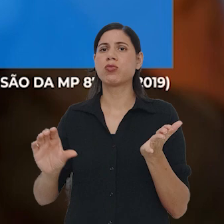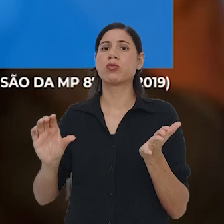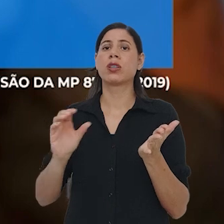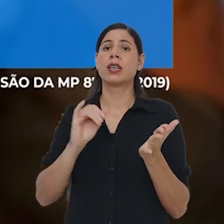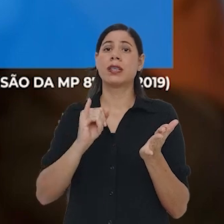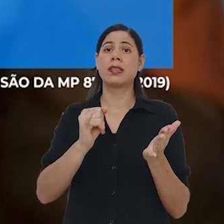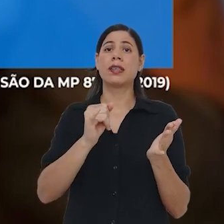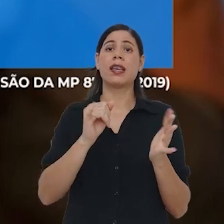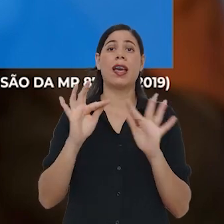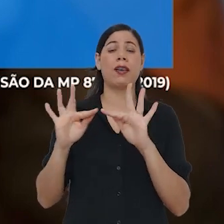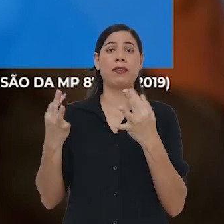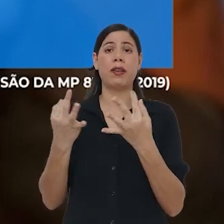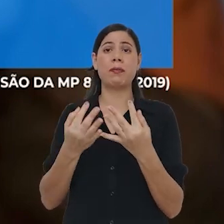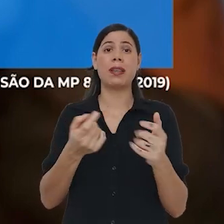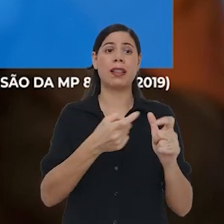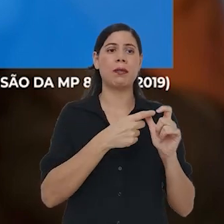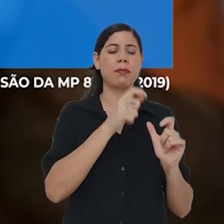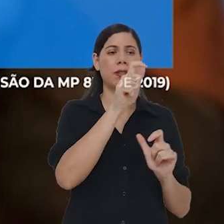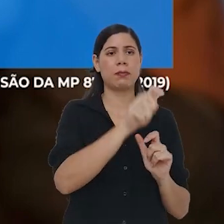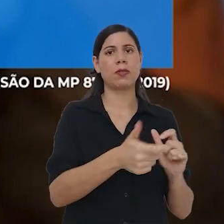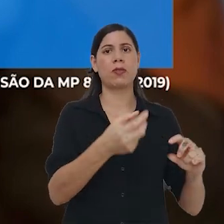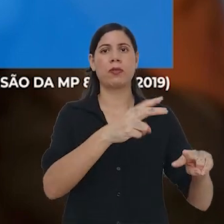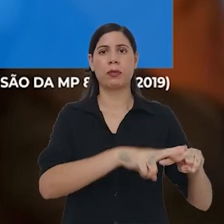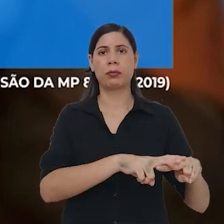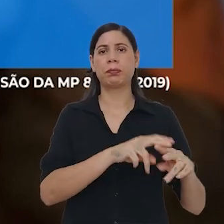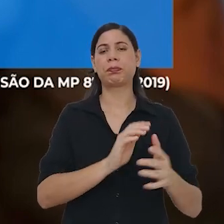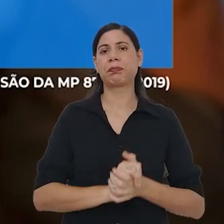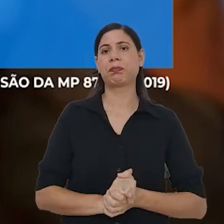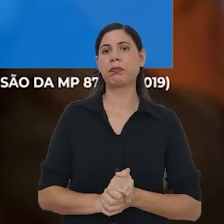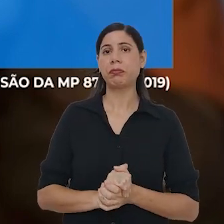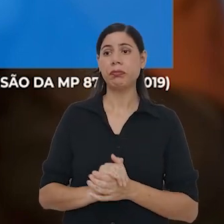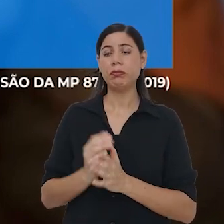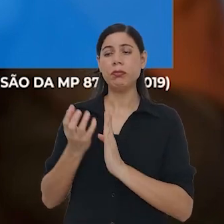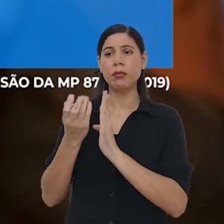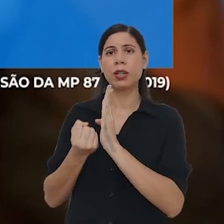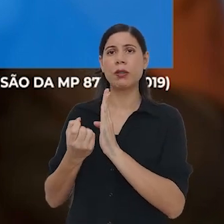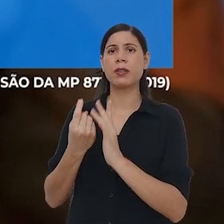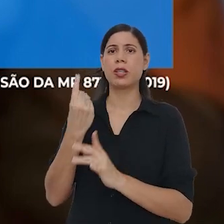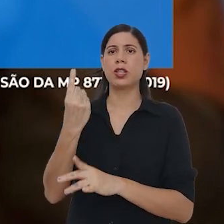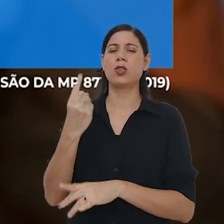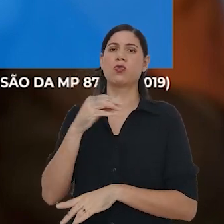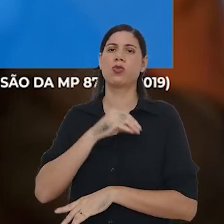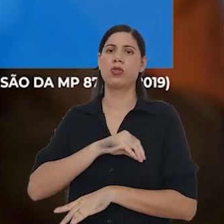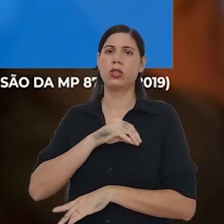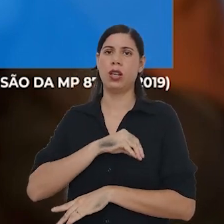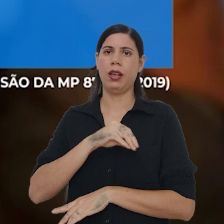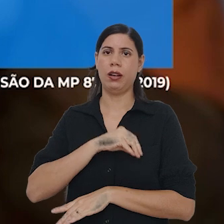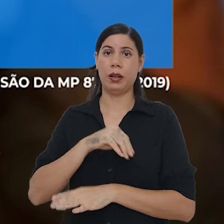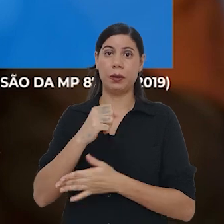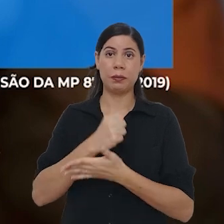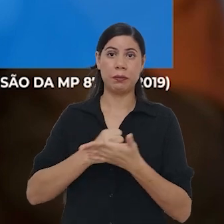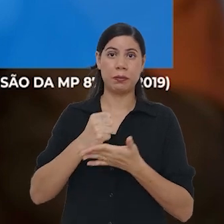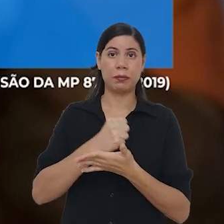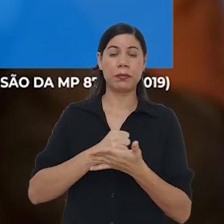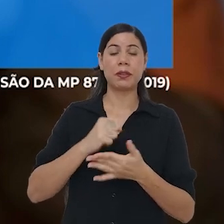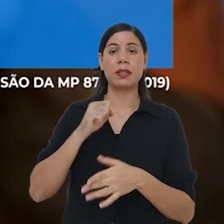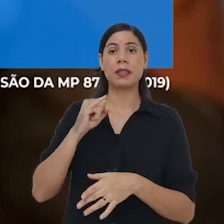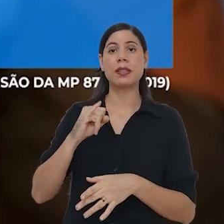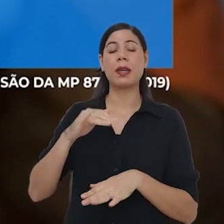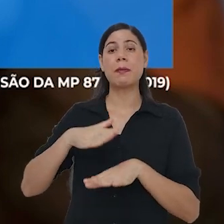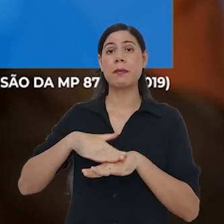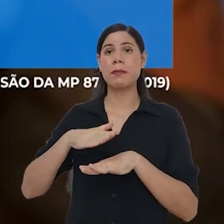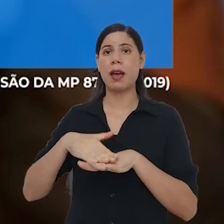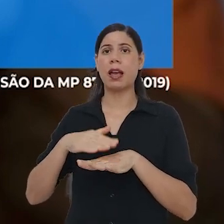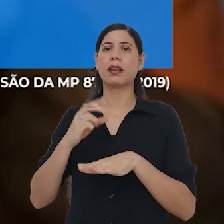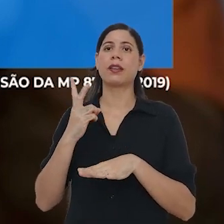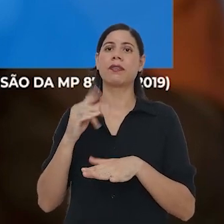dependem economicamente do segurado recolhido à prisão. O benefício é limitado a um salário mínimo. Caso haja mais de um dependente,